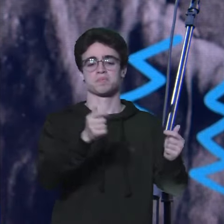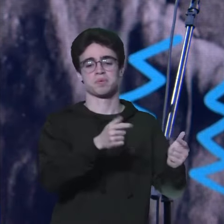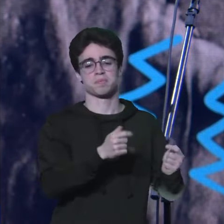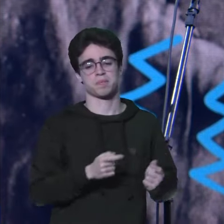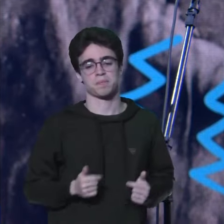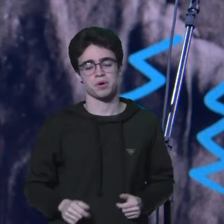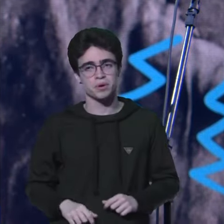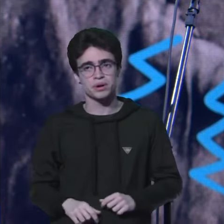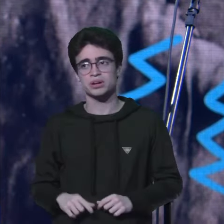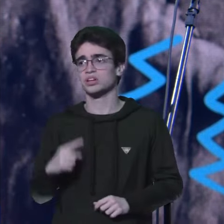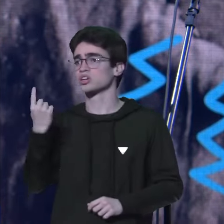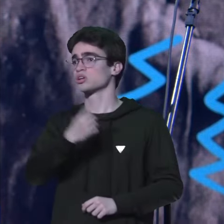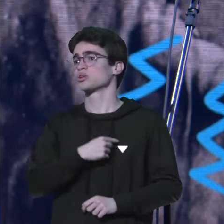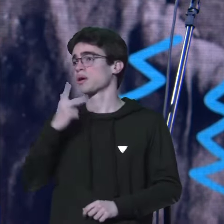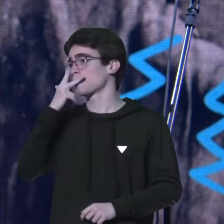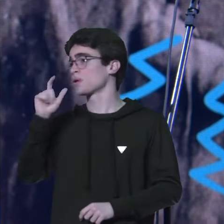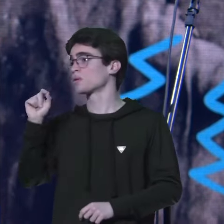A gente está distraído.